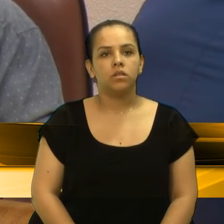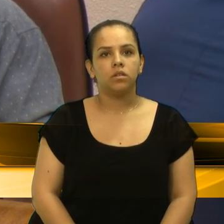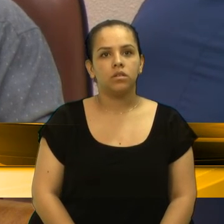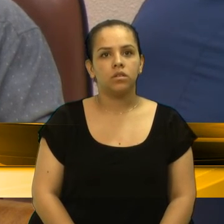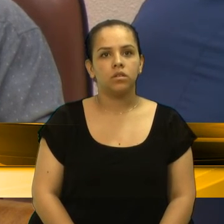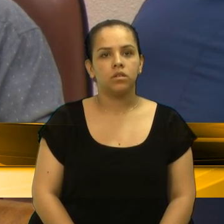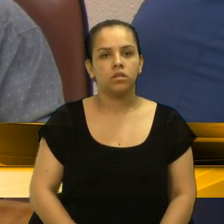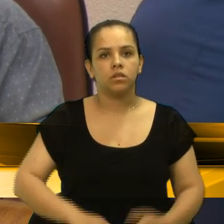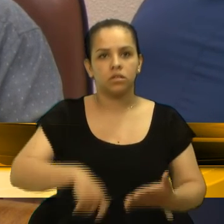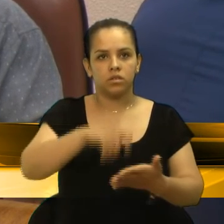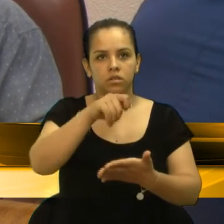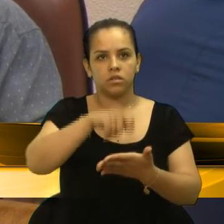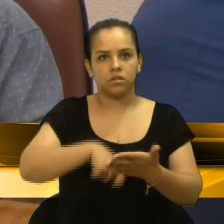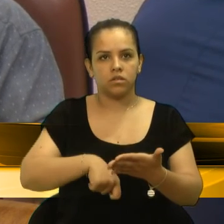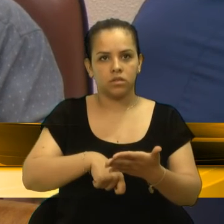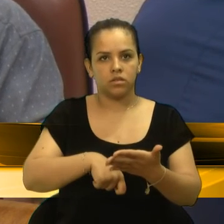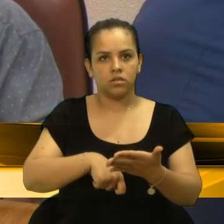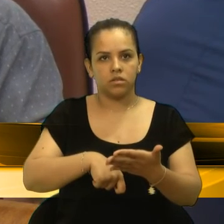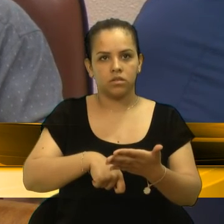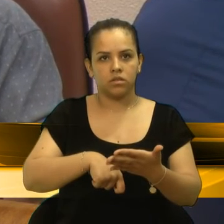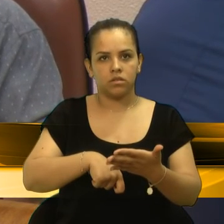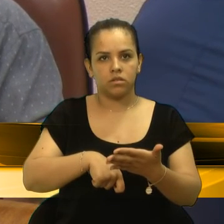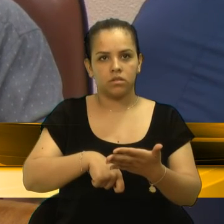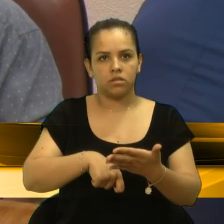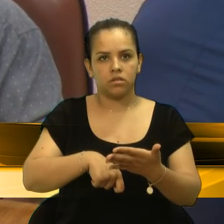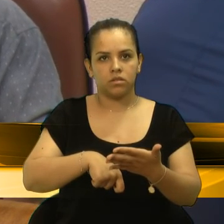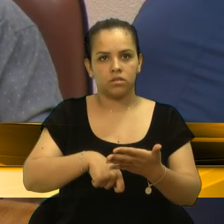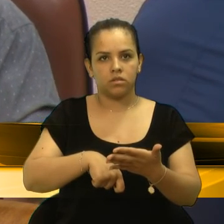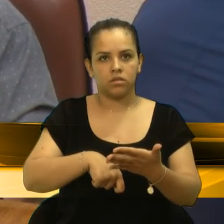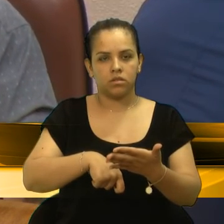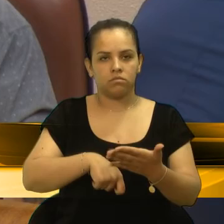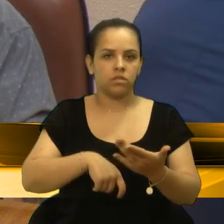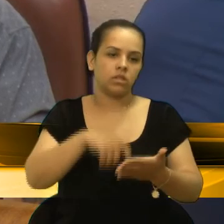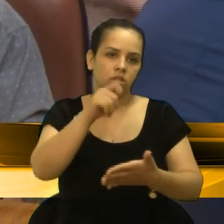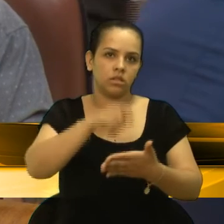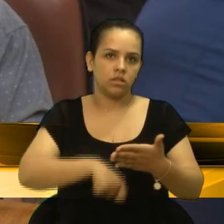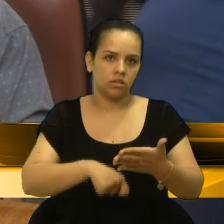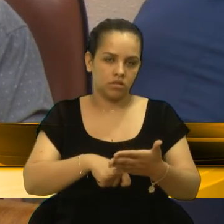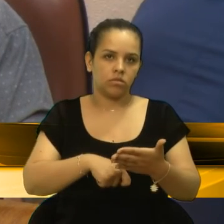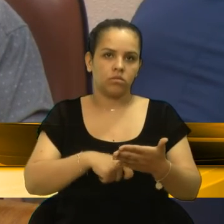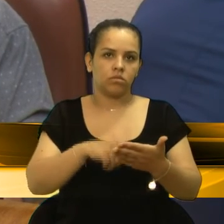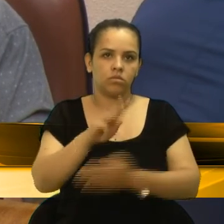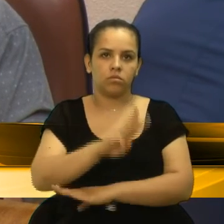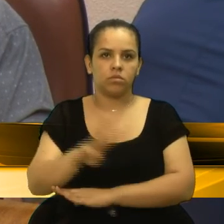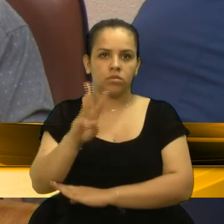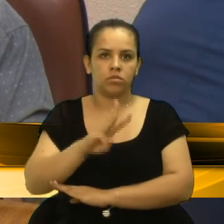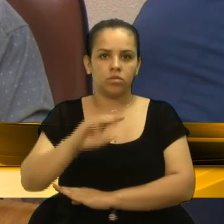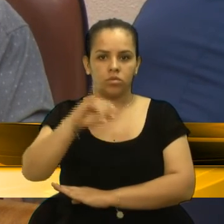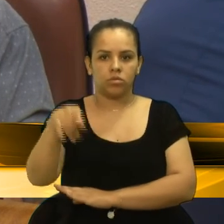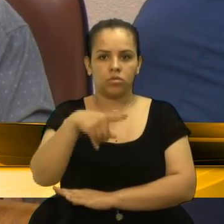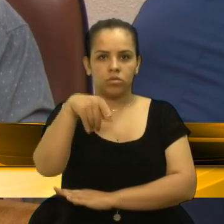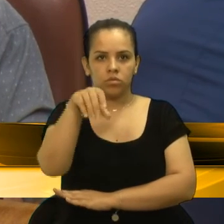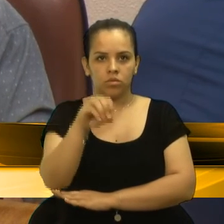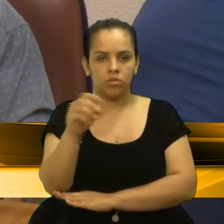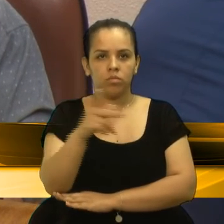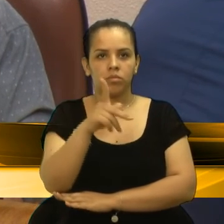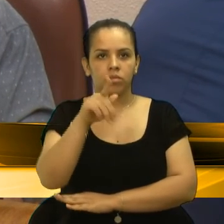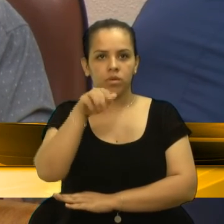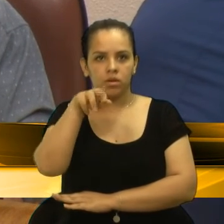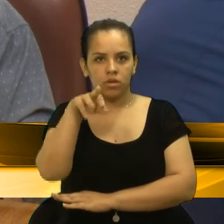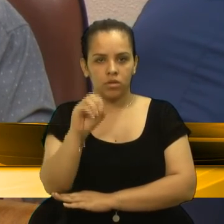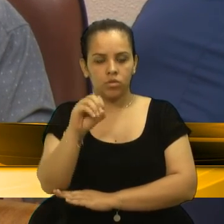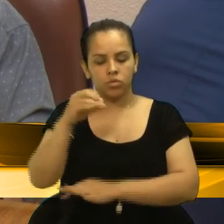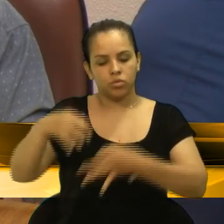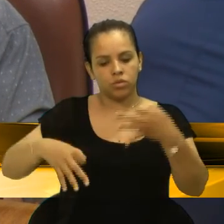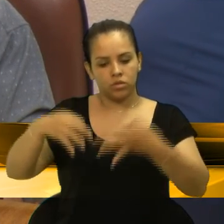Documento assinado eletrônico. Esse não precisa. Documento assinado eletronicamente por João Pedro Cavalli Júnior, juiz de